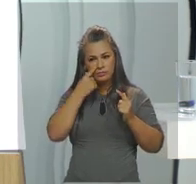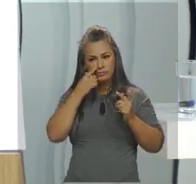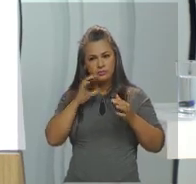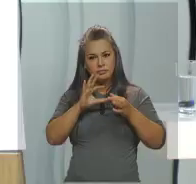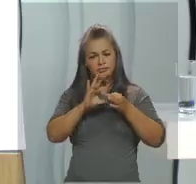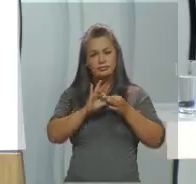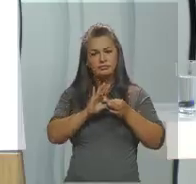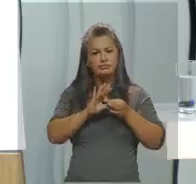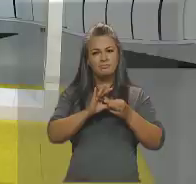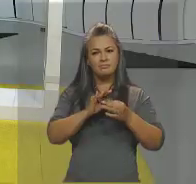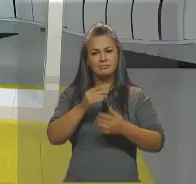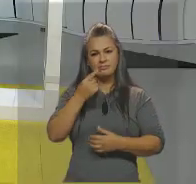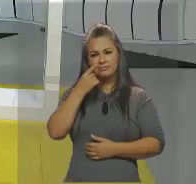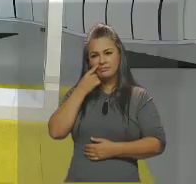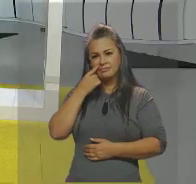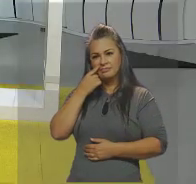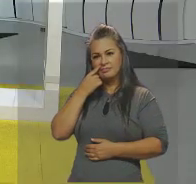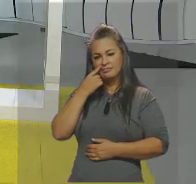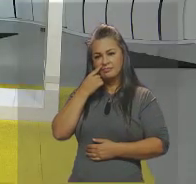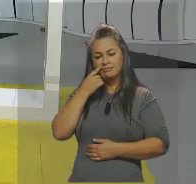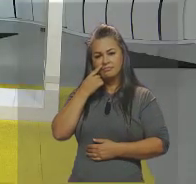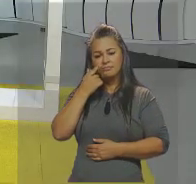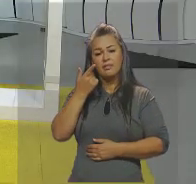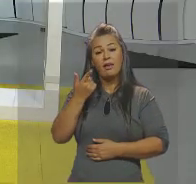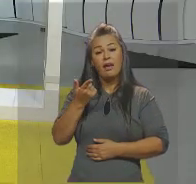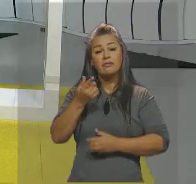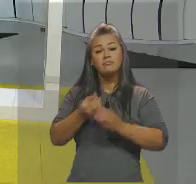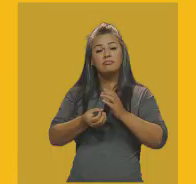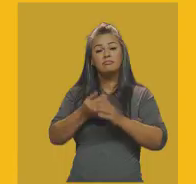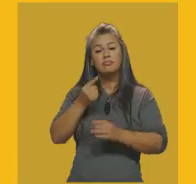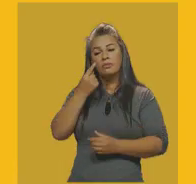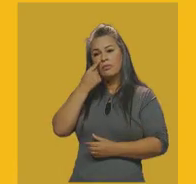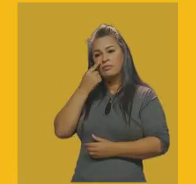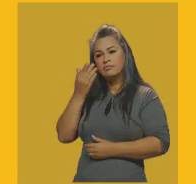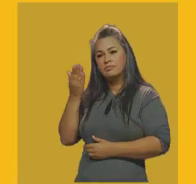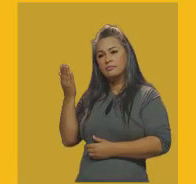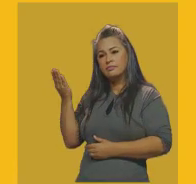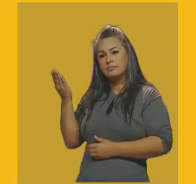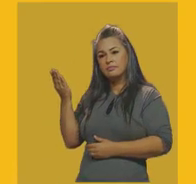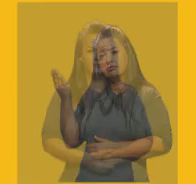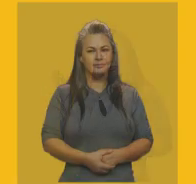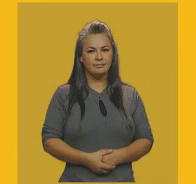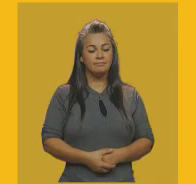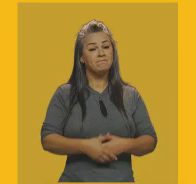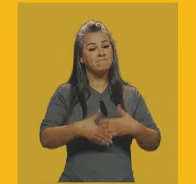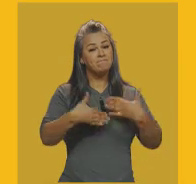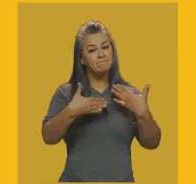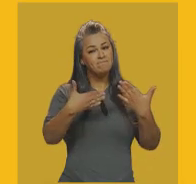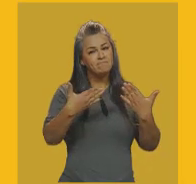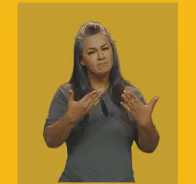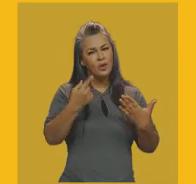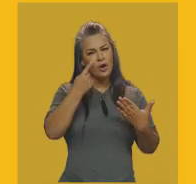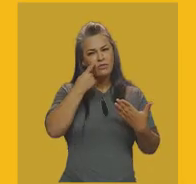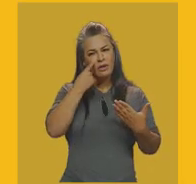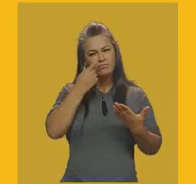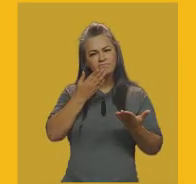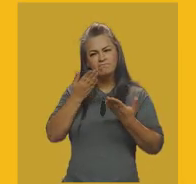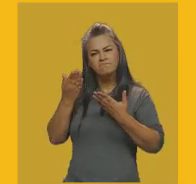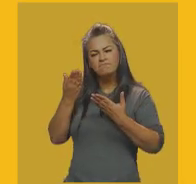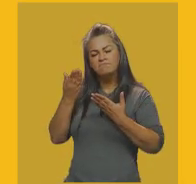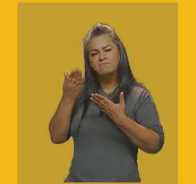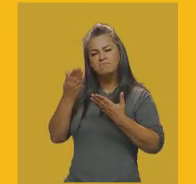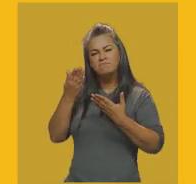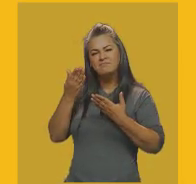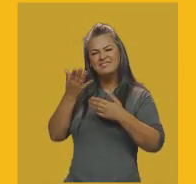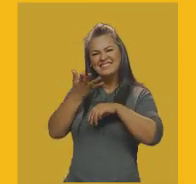Azinho, Bzão, Bzinho, que nós vimos aqui. Então, gente, vamos para o flip para a gente entender